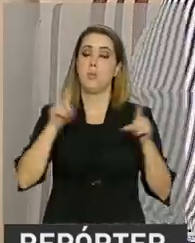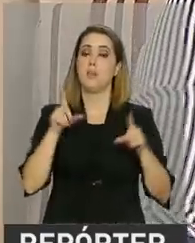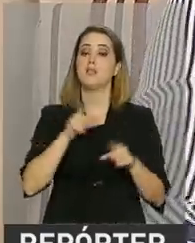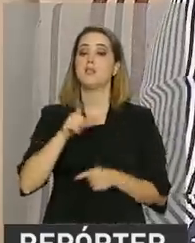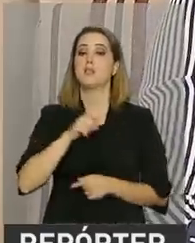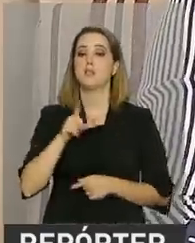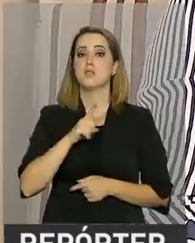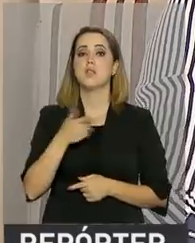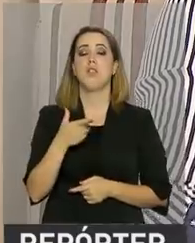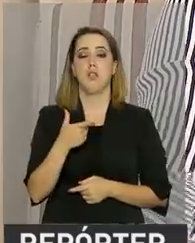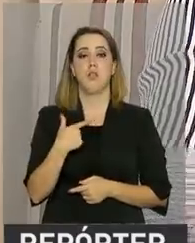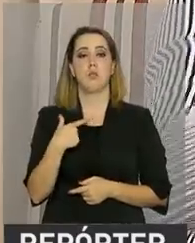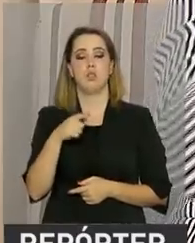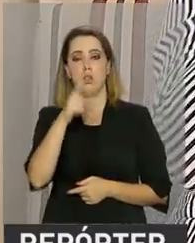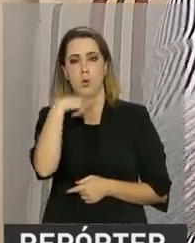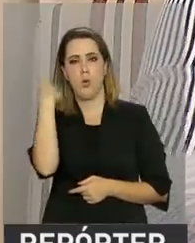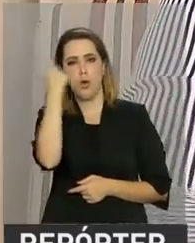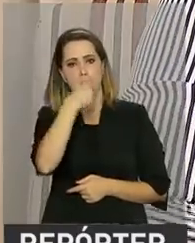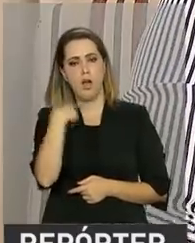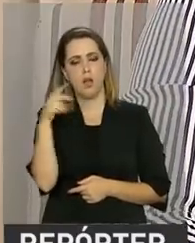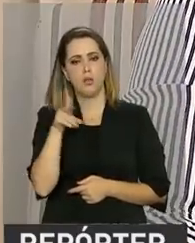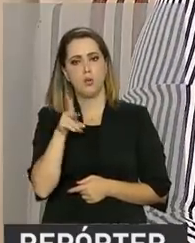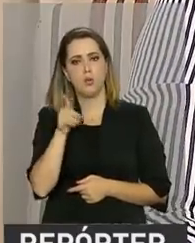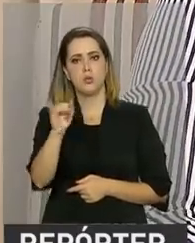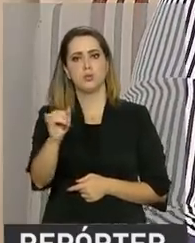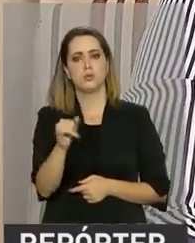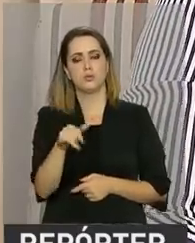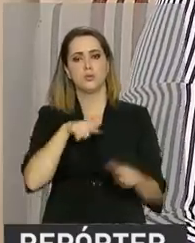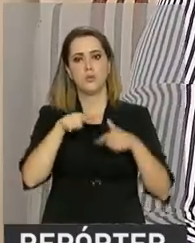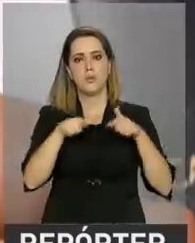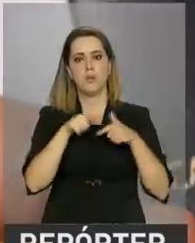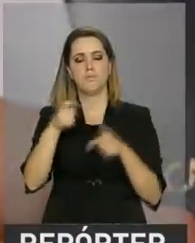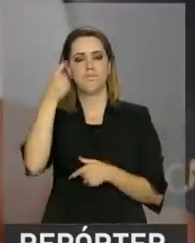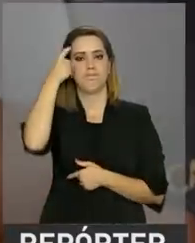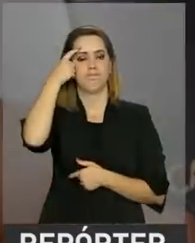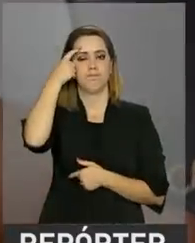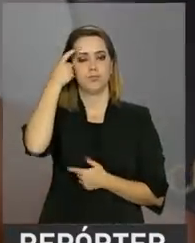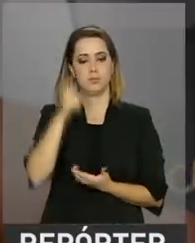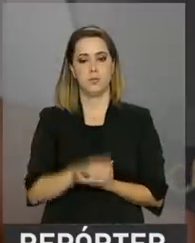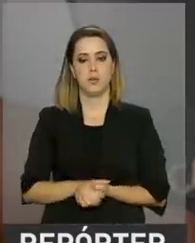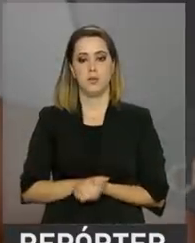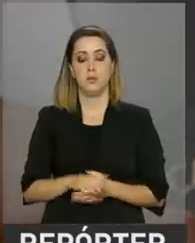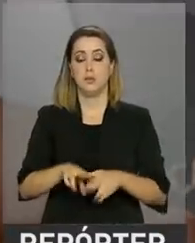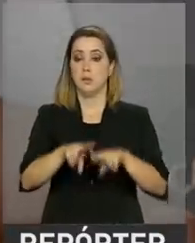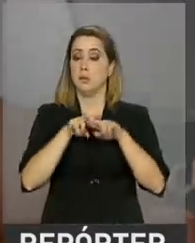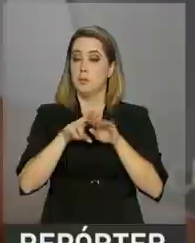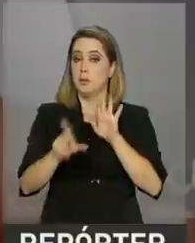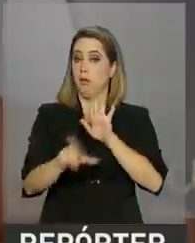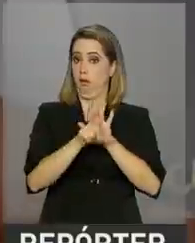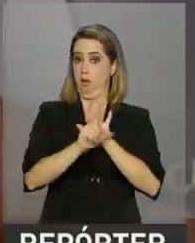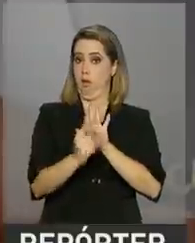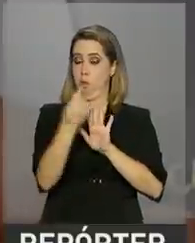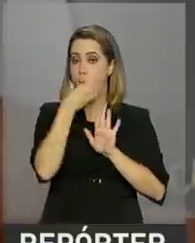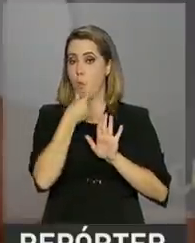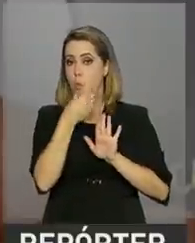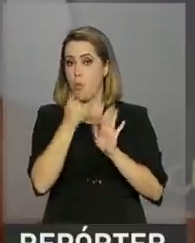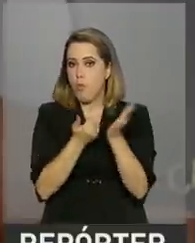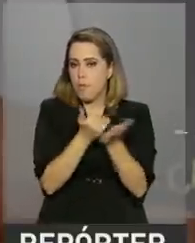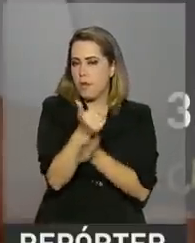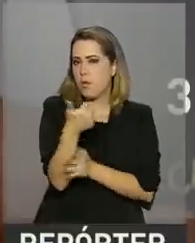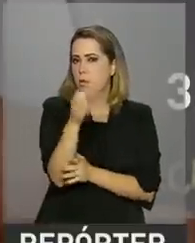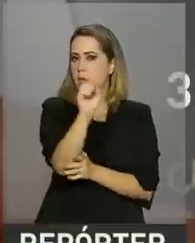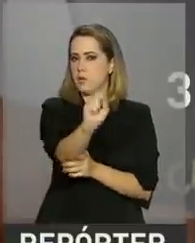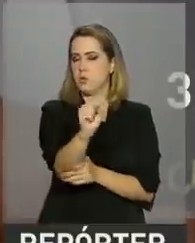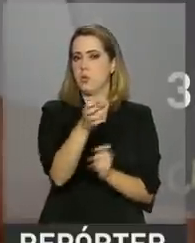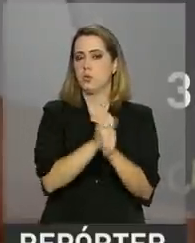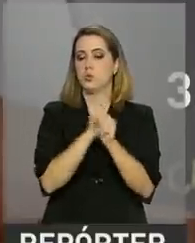tenha esse preenchimento, que eu consiga trabalhar meu intelectual. Pela lei, um homem que começou a trabalhar aos 18 anos e contribuiu